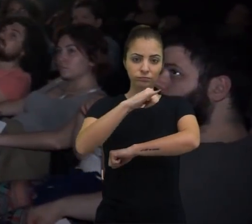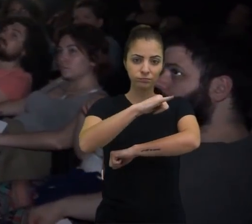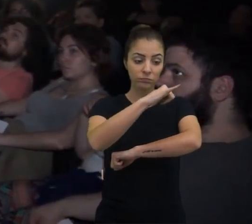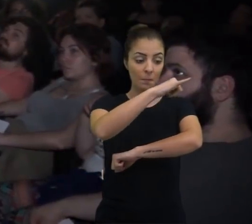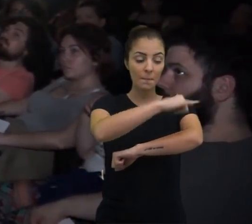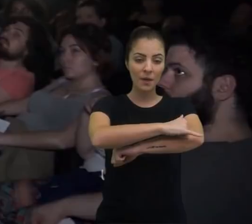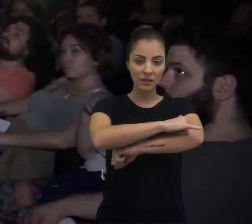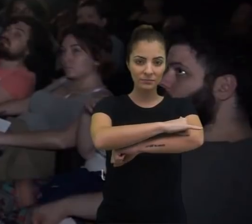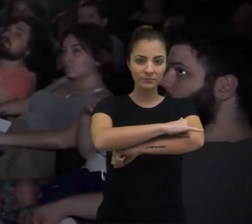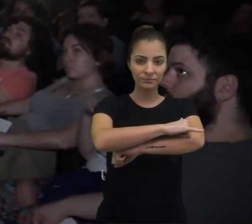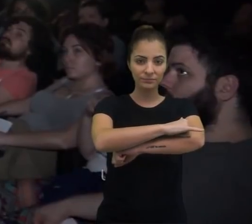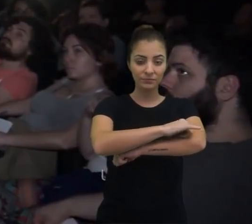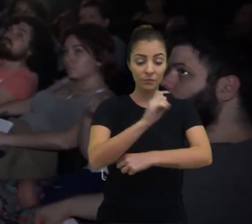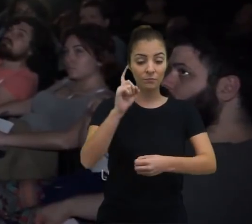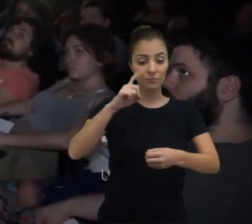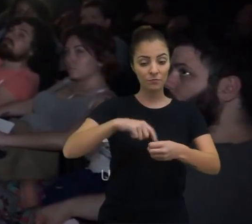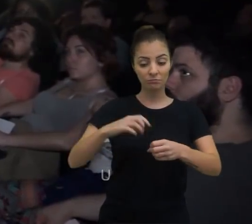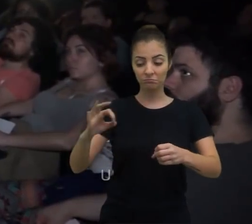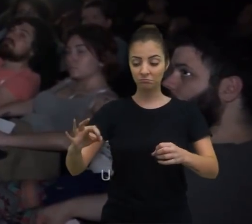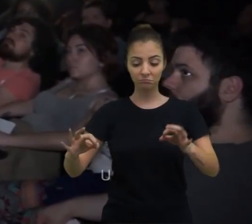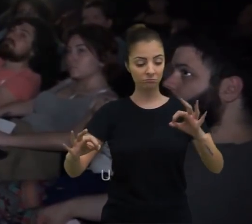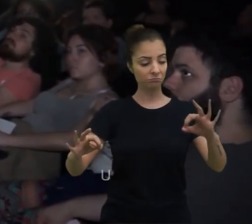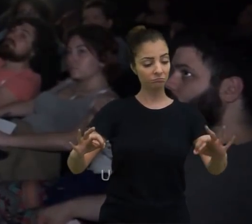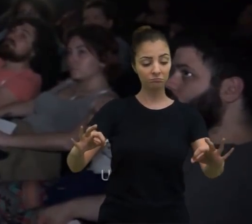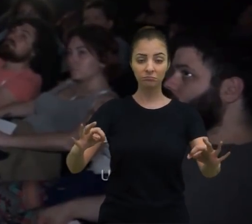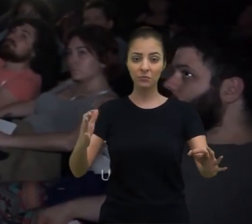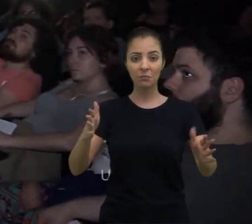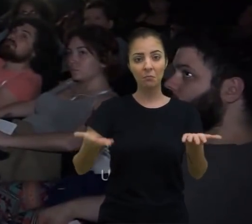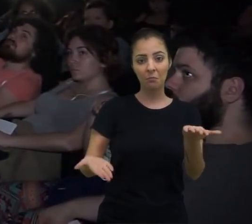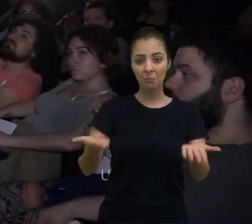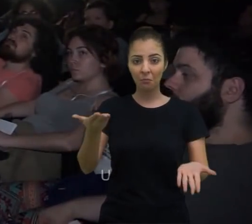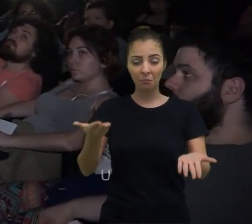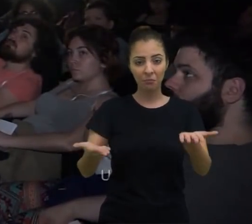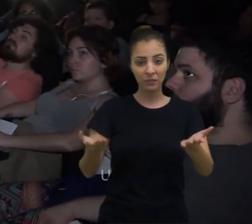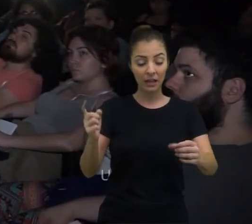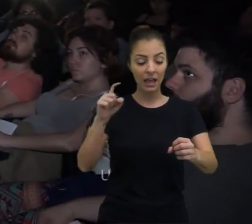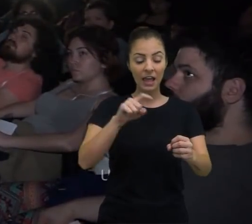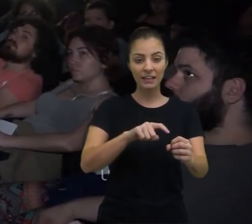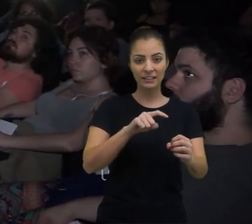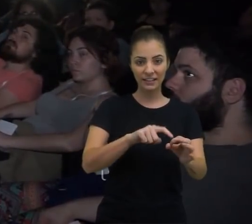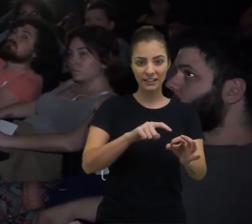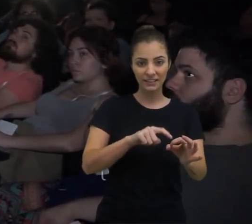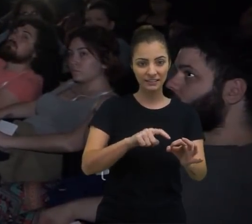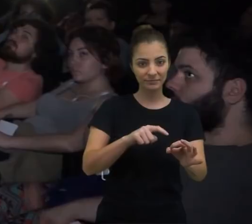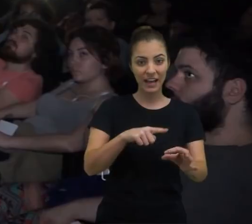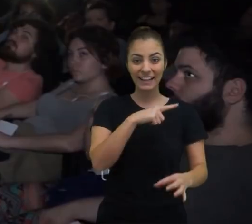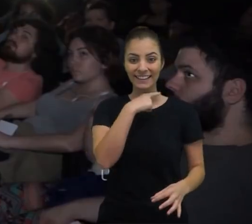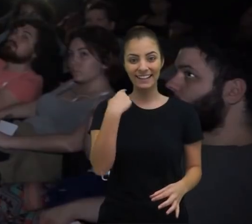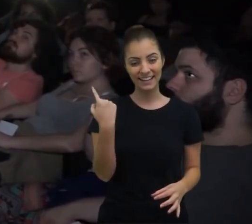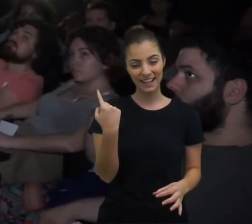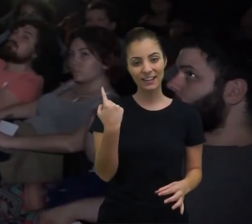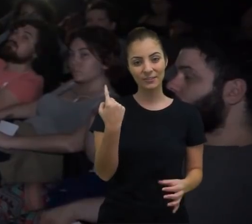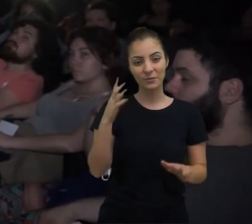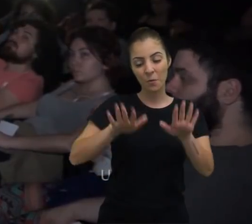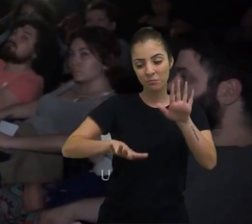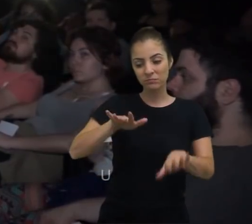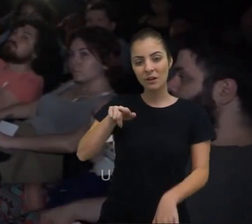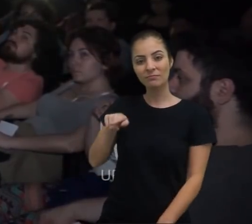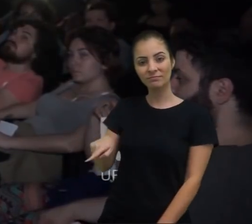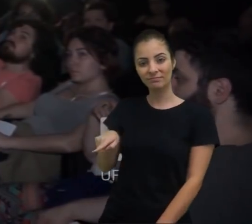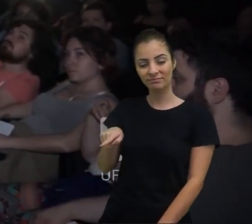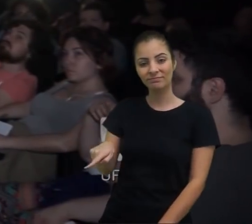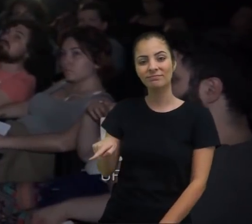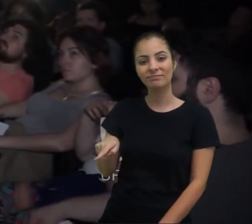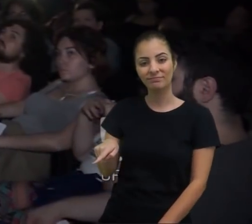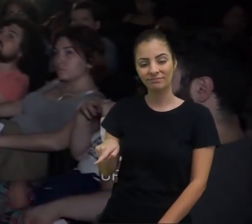pousa, volta, compara o tempo dos 2 relógios, e aquele relógio que estava no avião, ele estava atrasado em relação ao relógio que estava na Terra. Porque o tempo